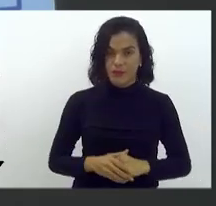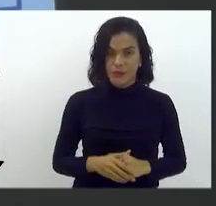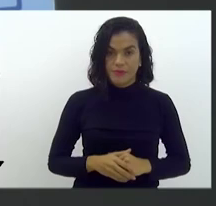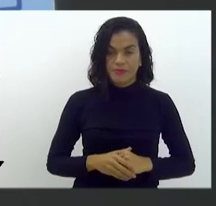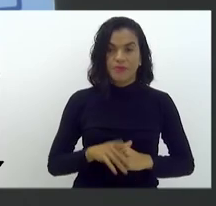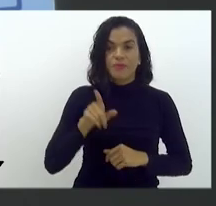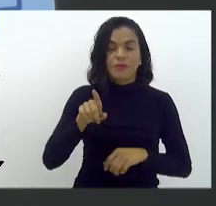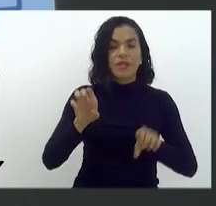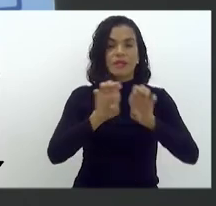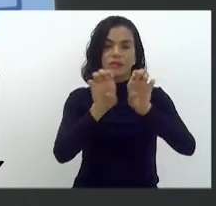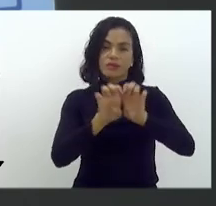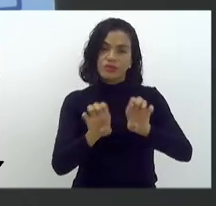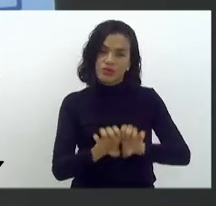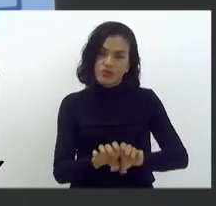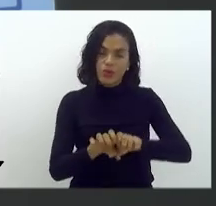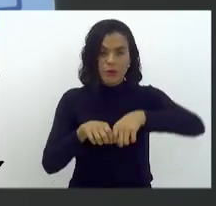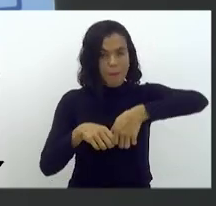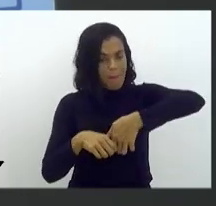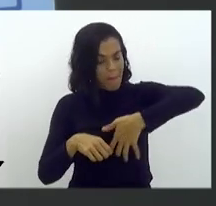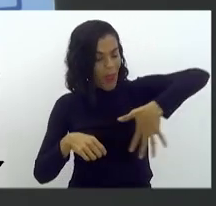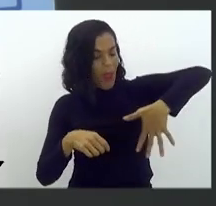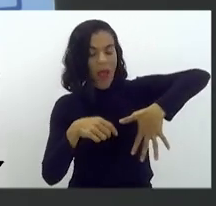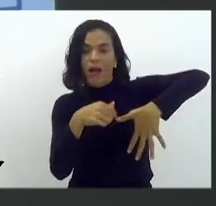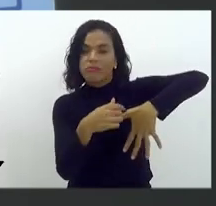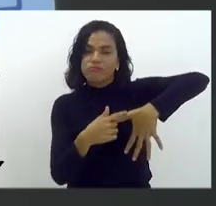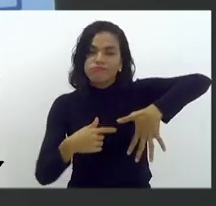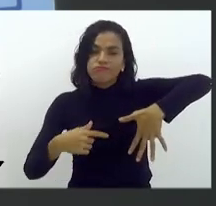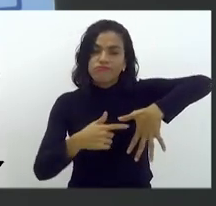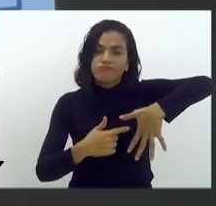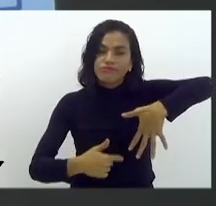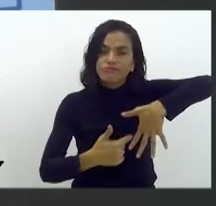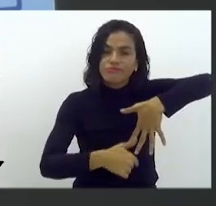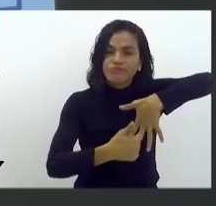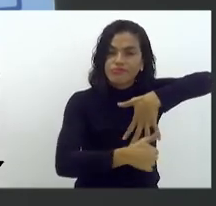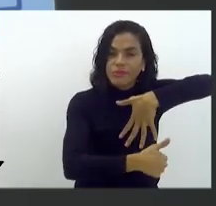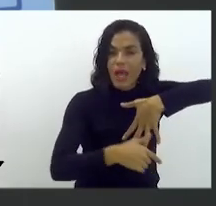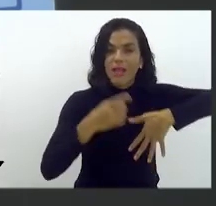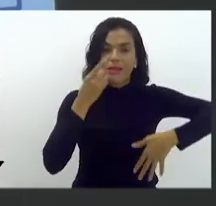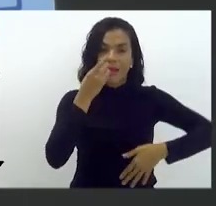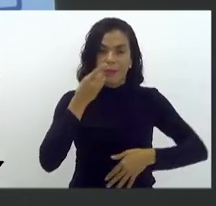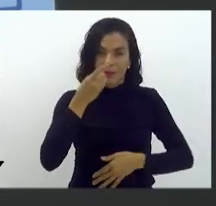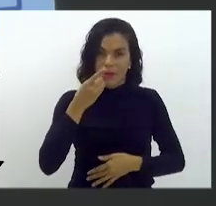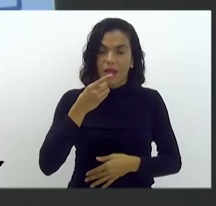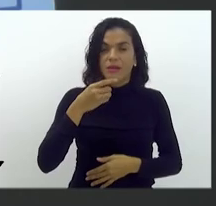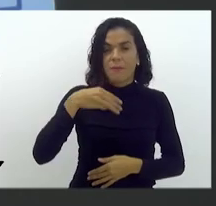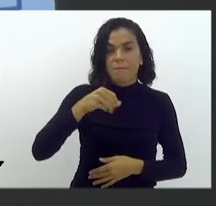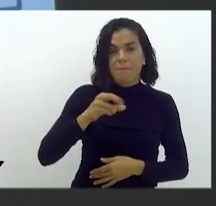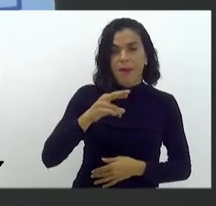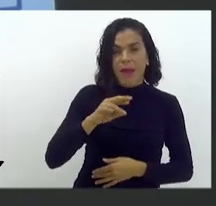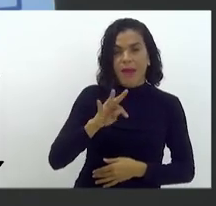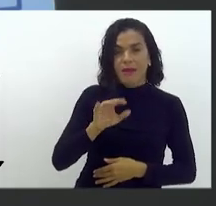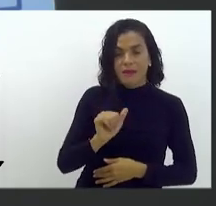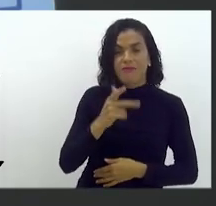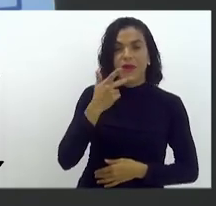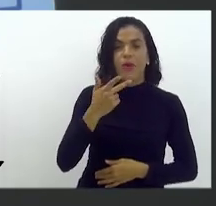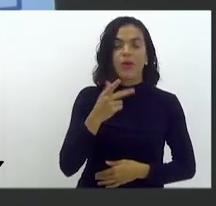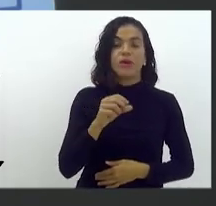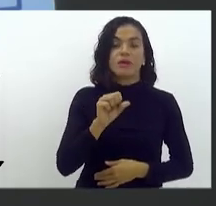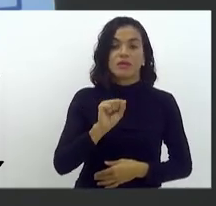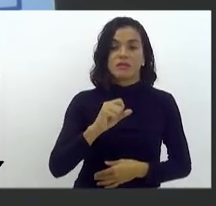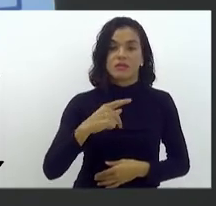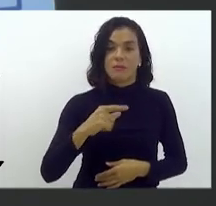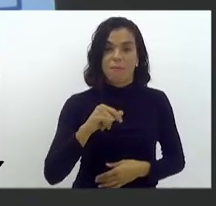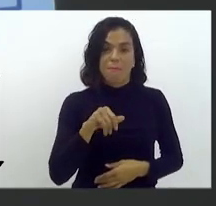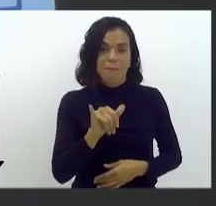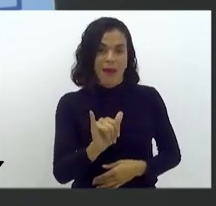nessa estrutura do icce como a Doutora Marta falou né deputada mencionou os pais é o setor lá